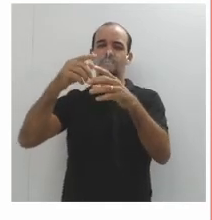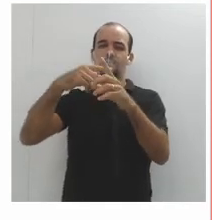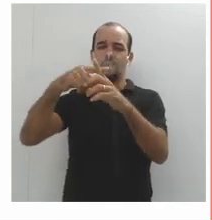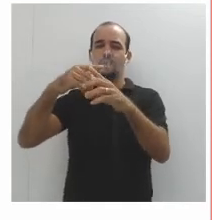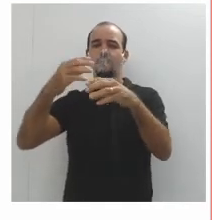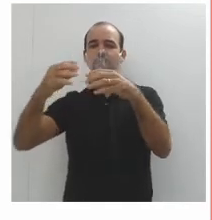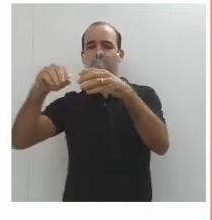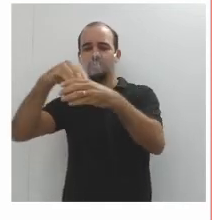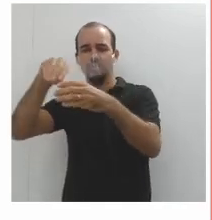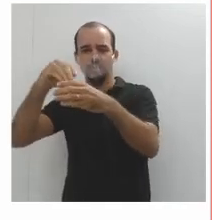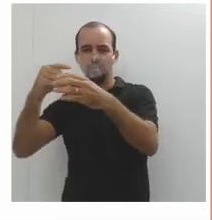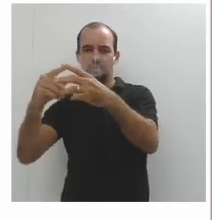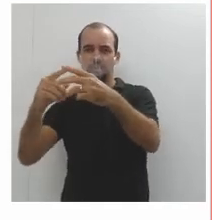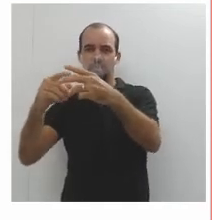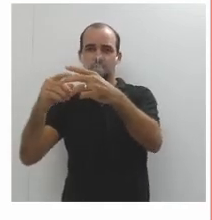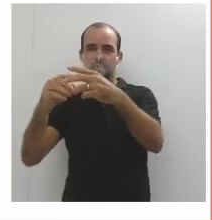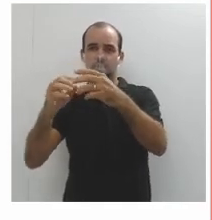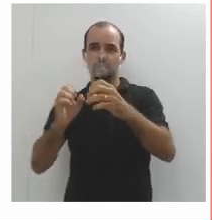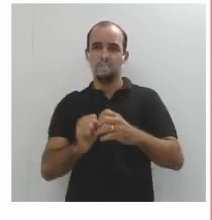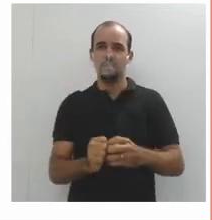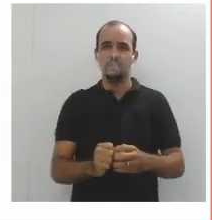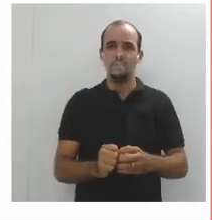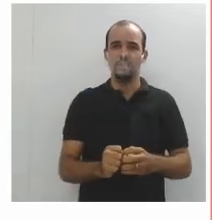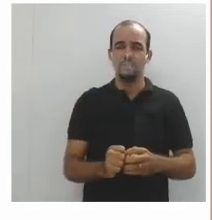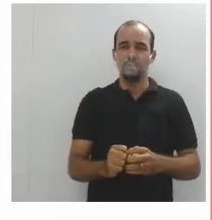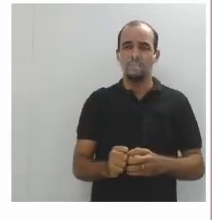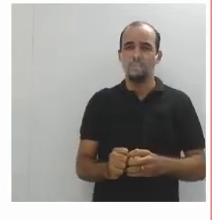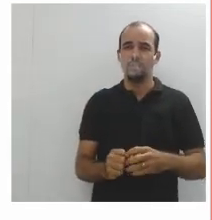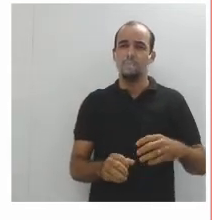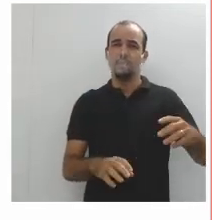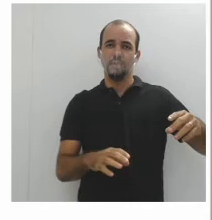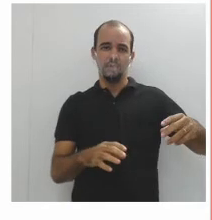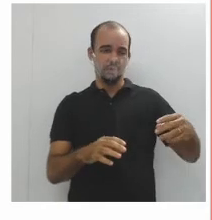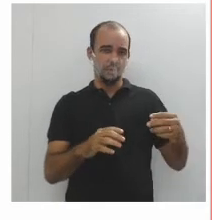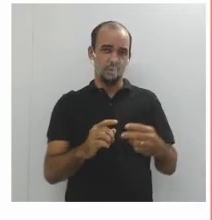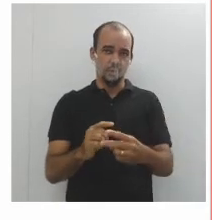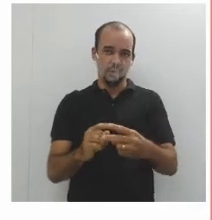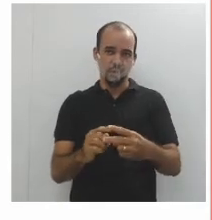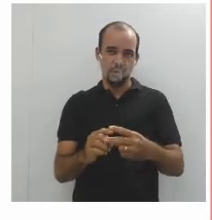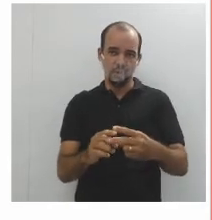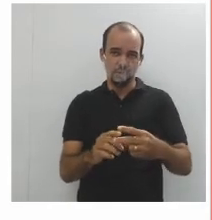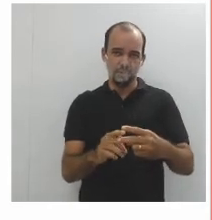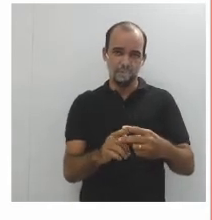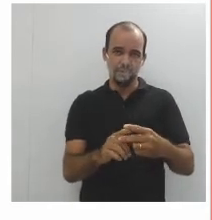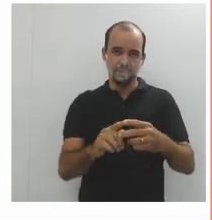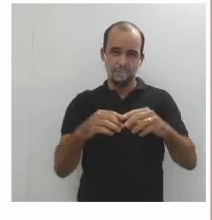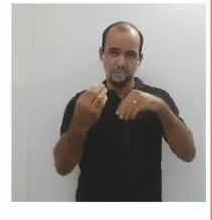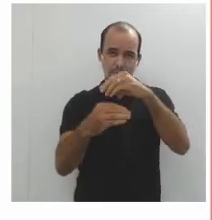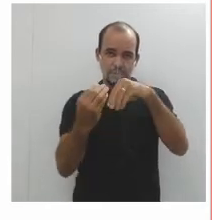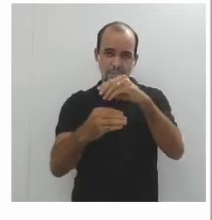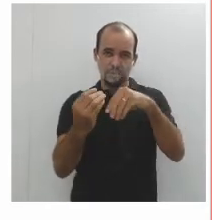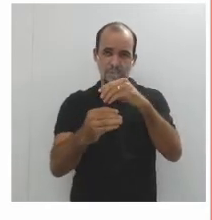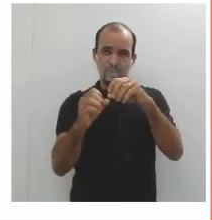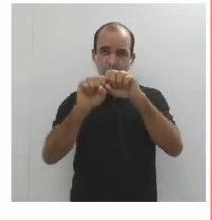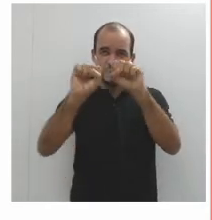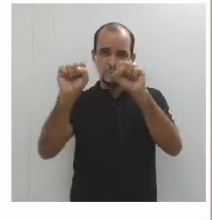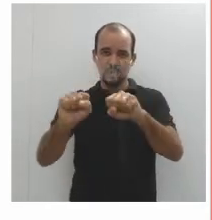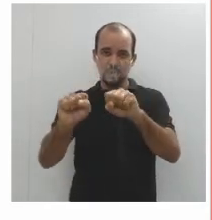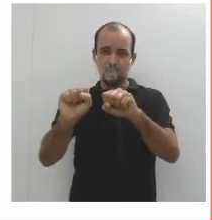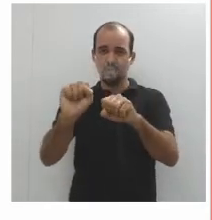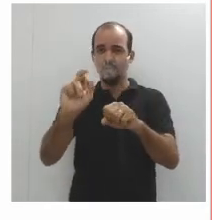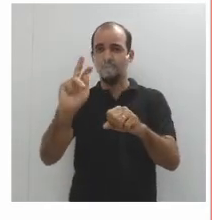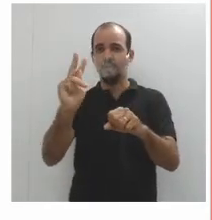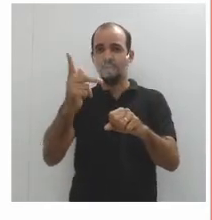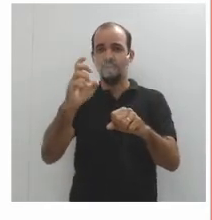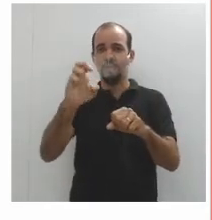fase. Ou um sistema heterogêneo, ou seja, eu tenho mais de uma fase,